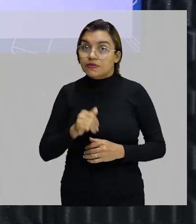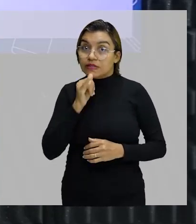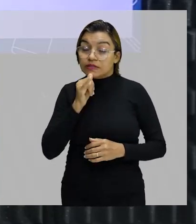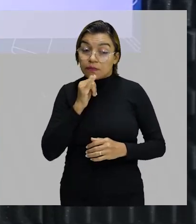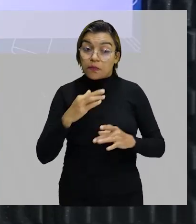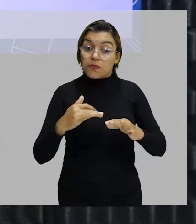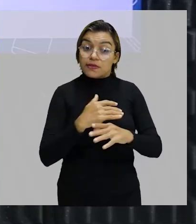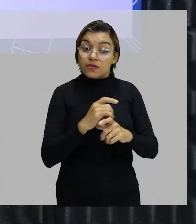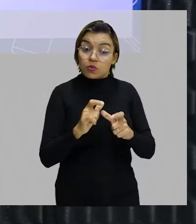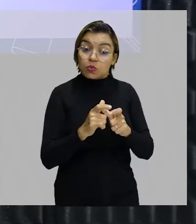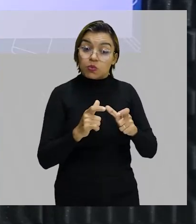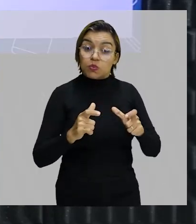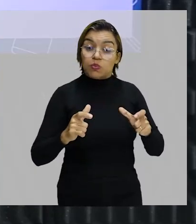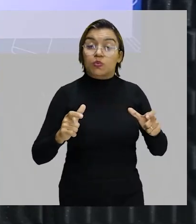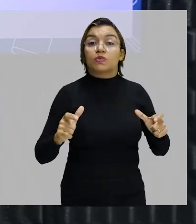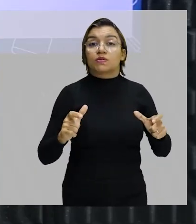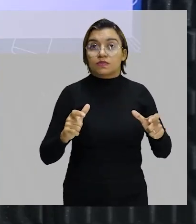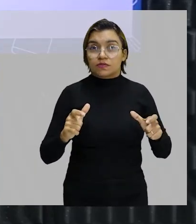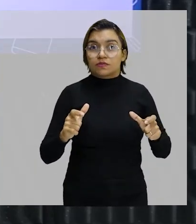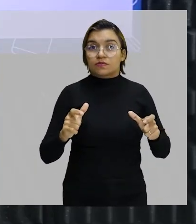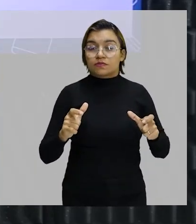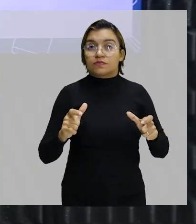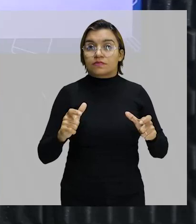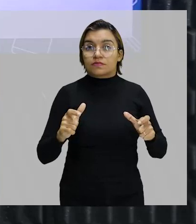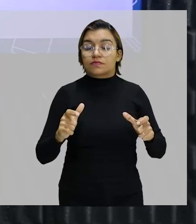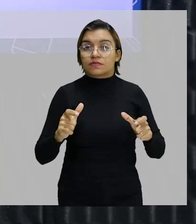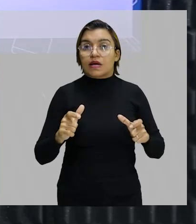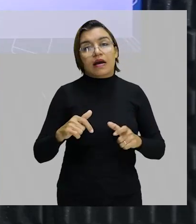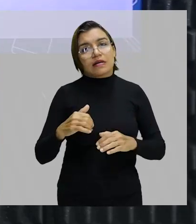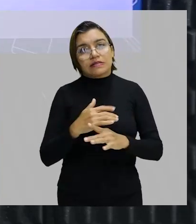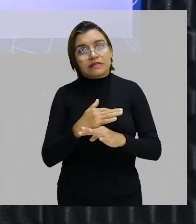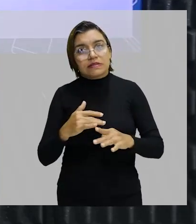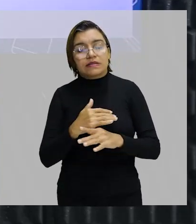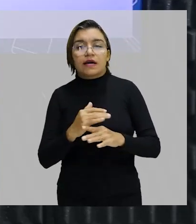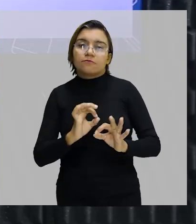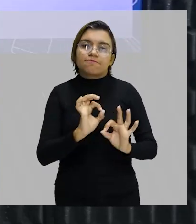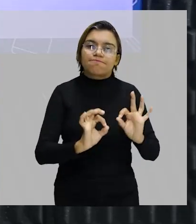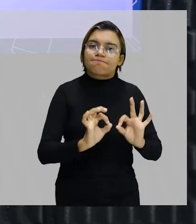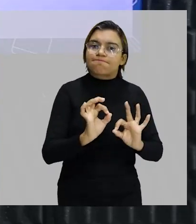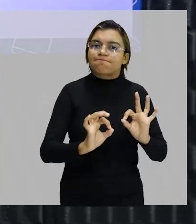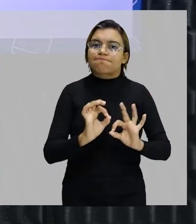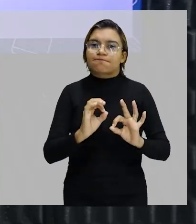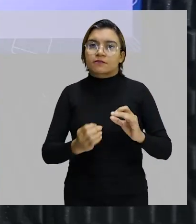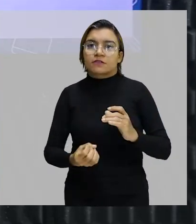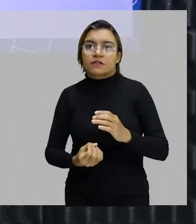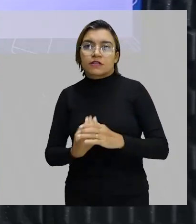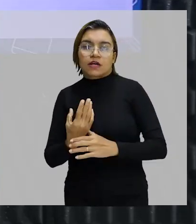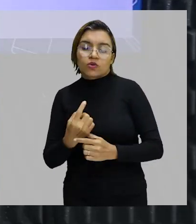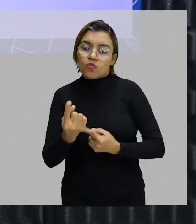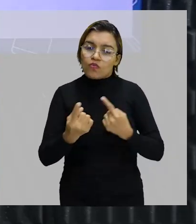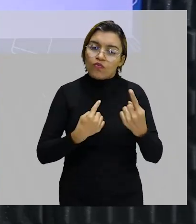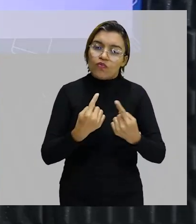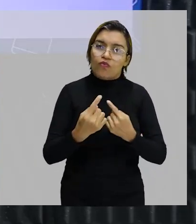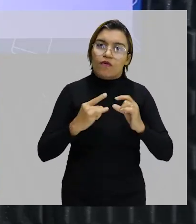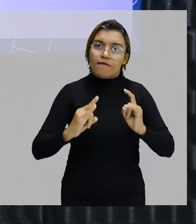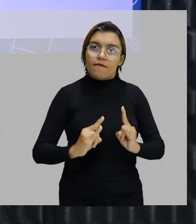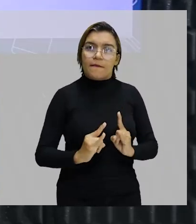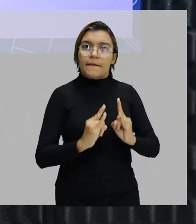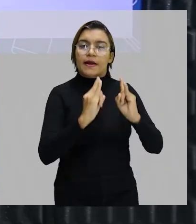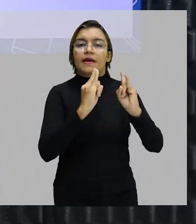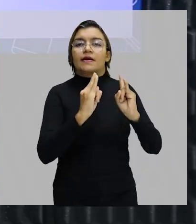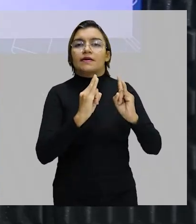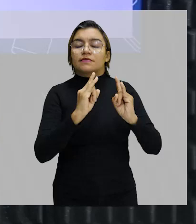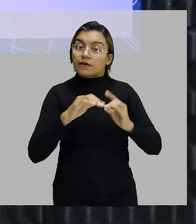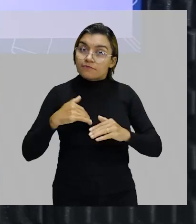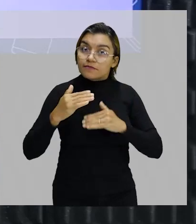população, muitas vezes chama isso também de urbanização. Ah, a cidade está se urbanizando, está criando vias, está criando prédios, então ela